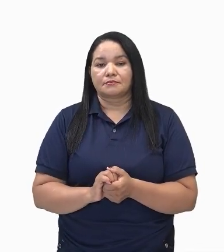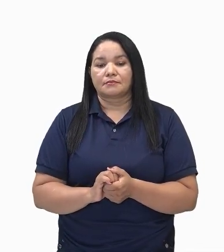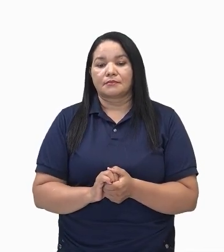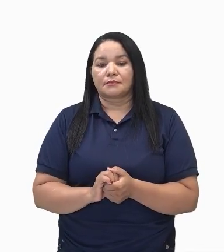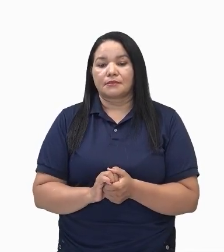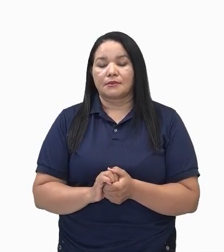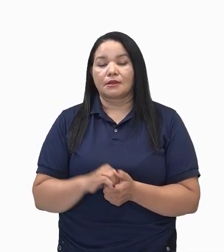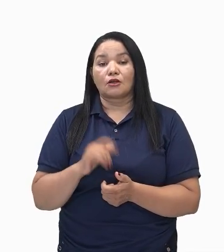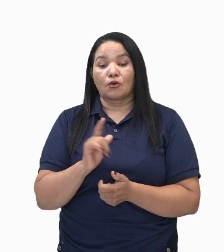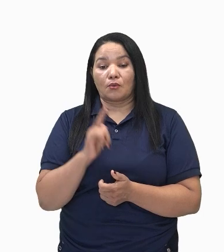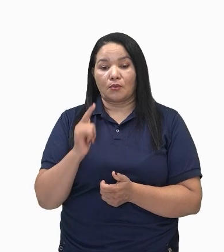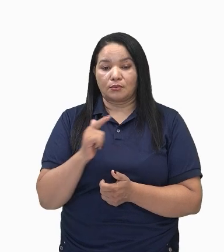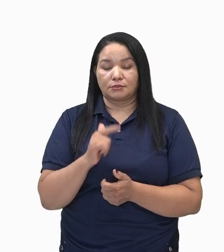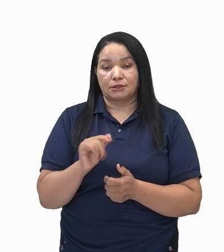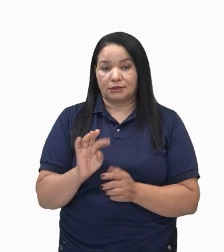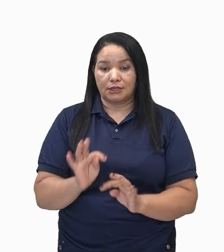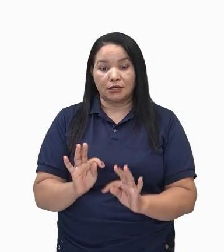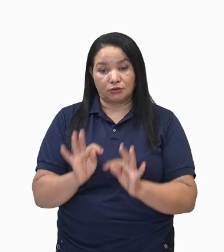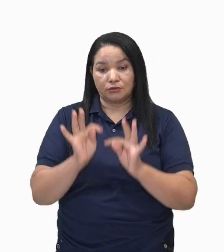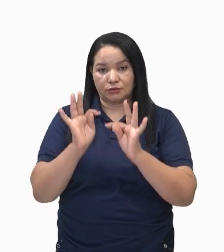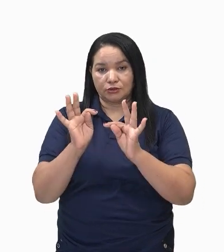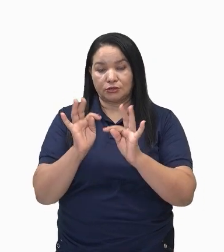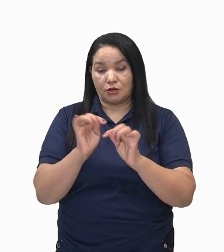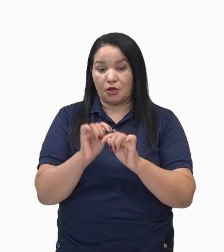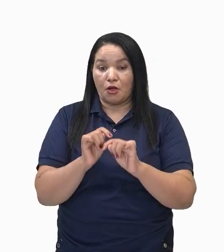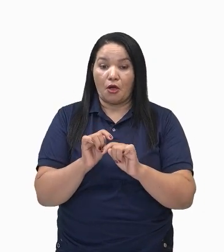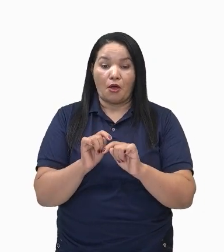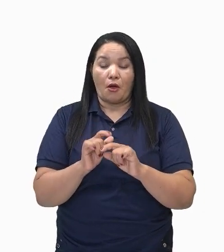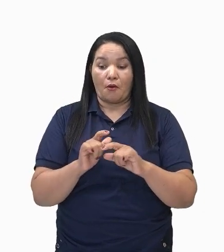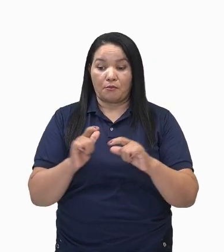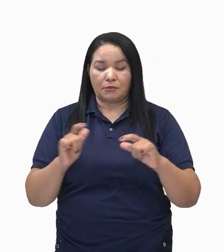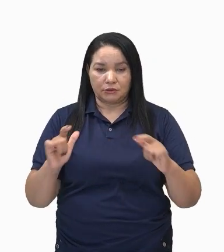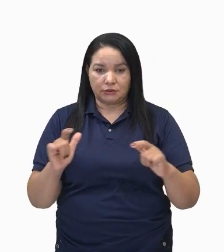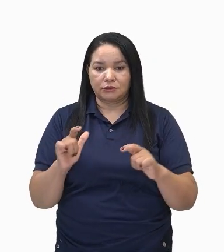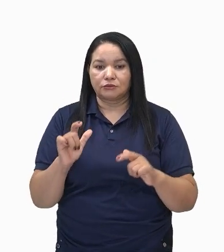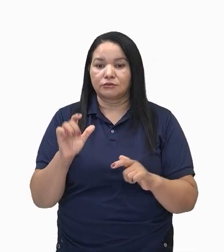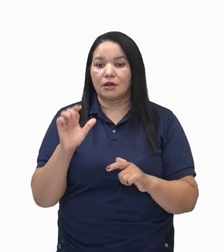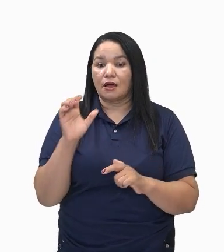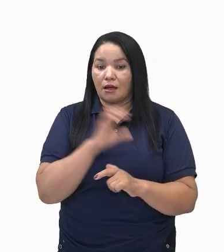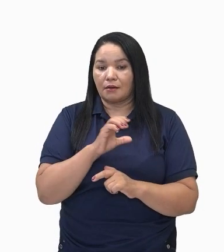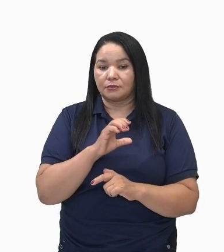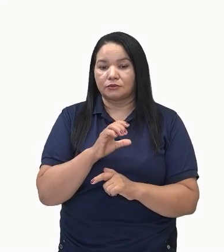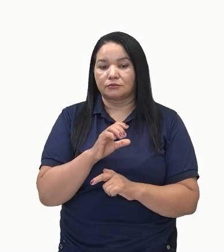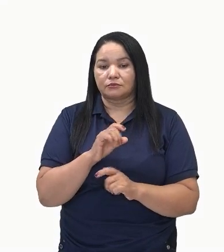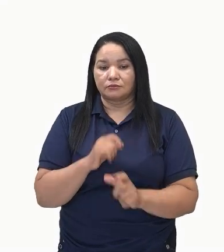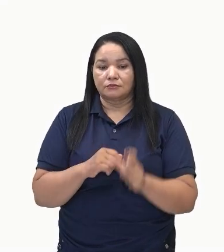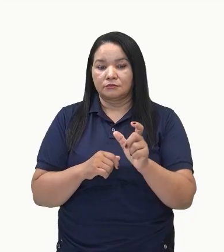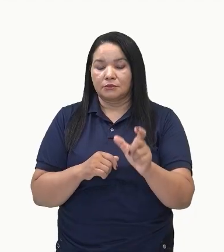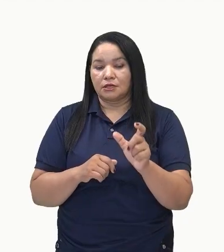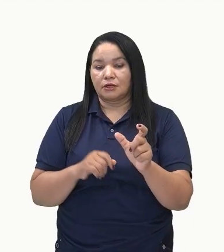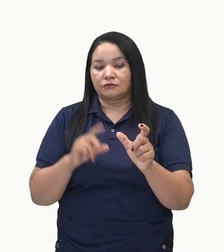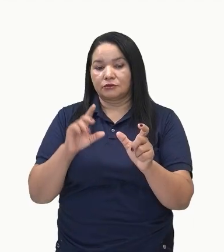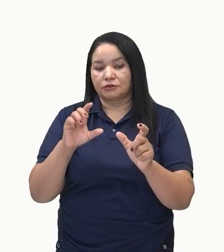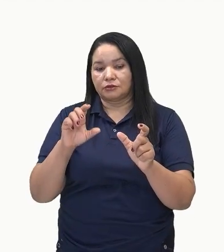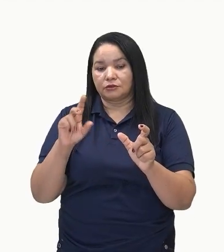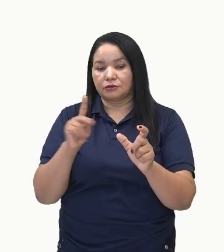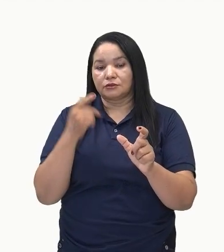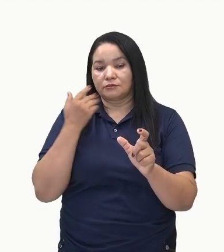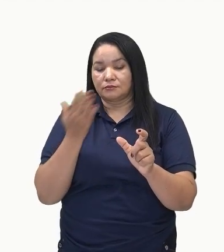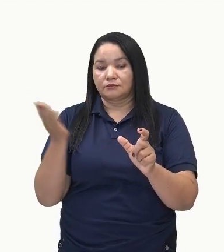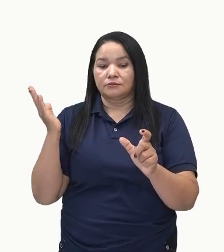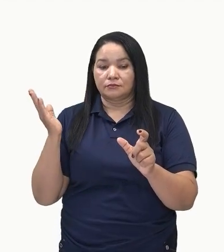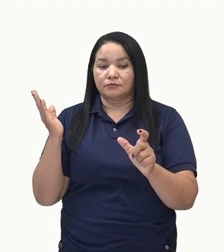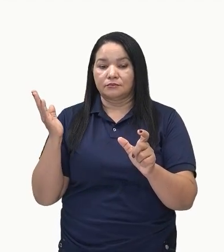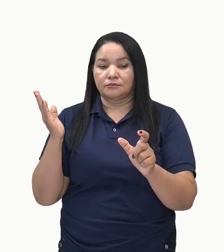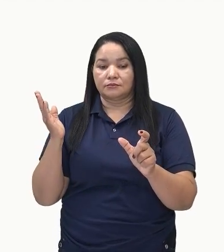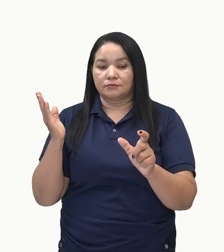A tecnologia está crescendo, né, aumentando rápido. A palavrinha change, então, significa mudando, tá? A palavrinha